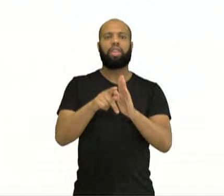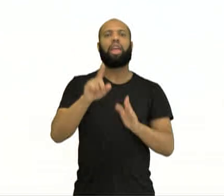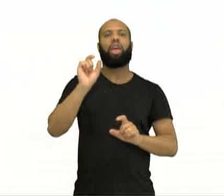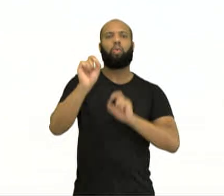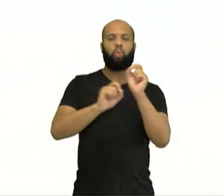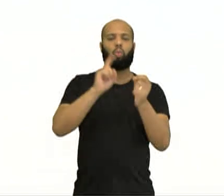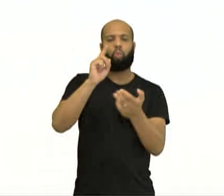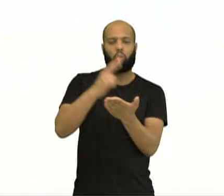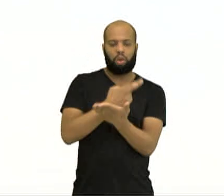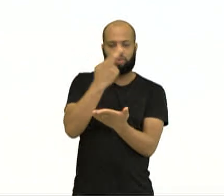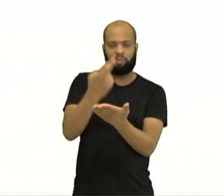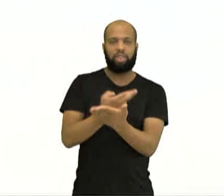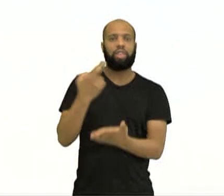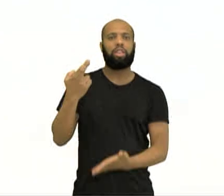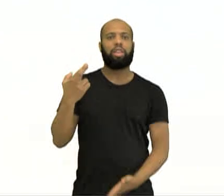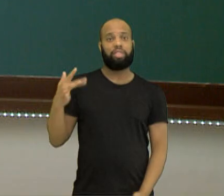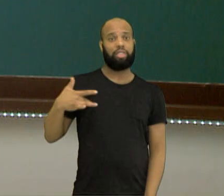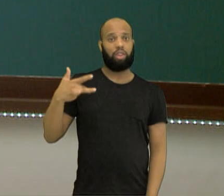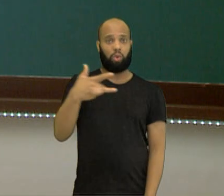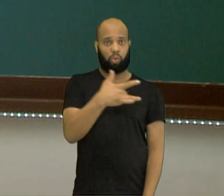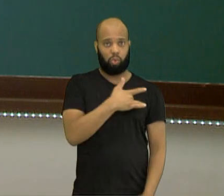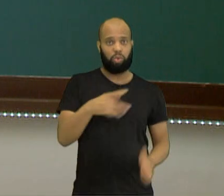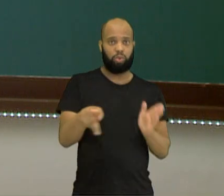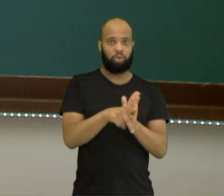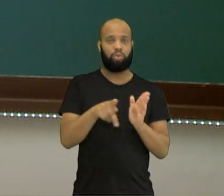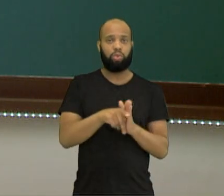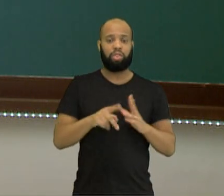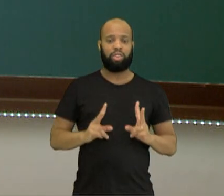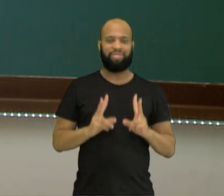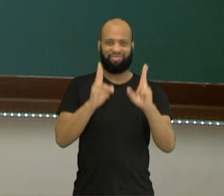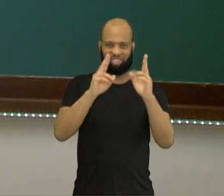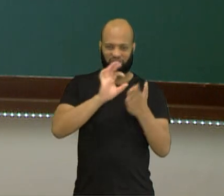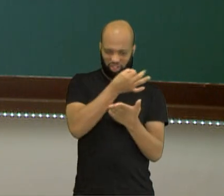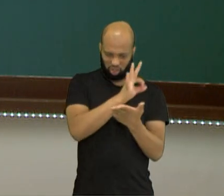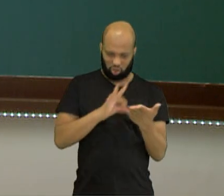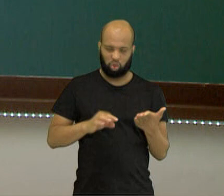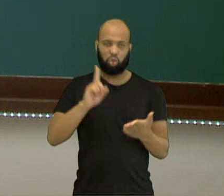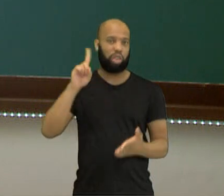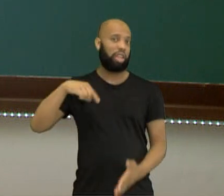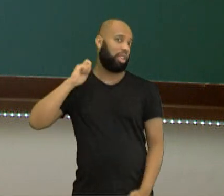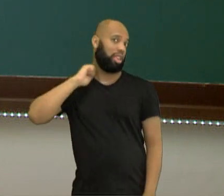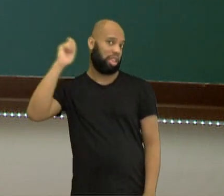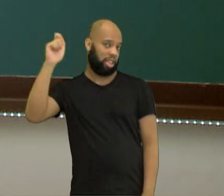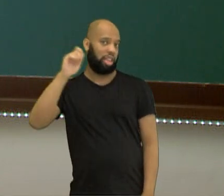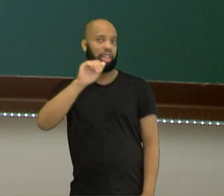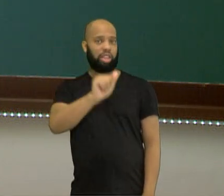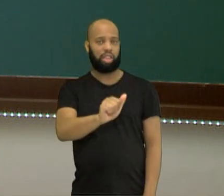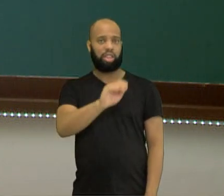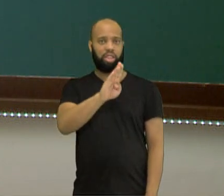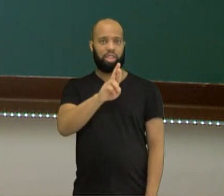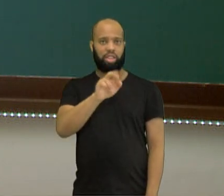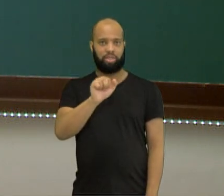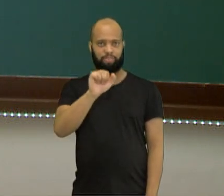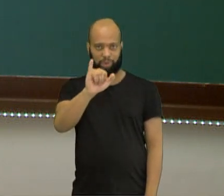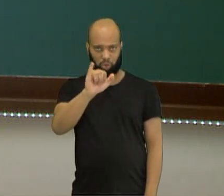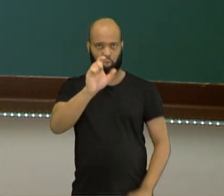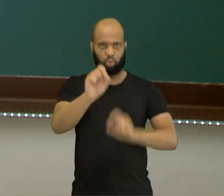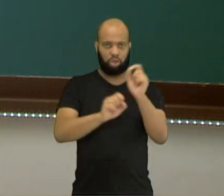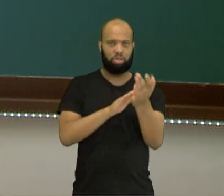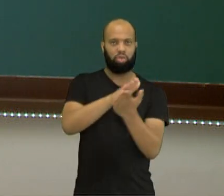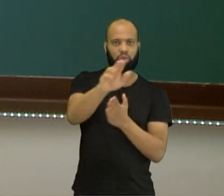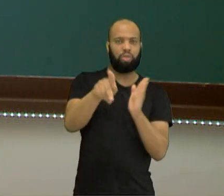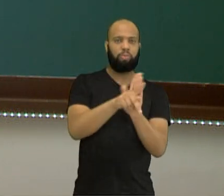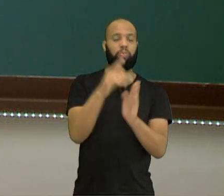Saúde, da editora Abril. E ela discute sobre a solidariedade, como as